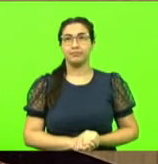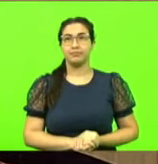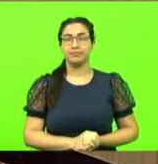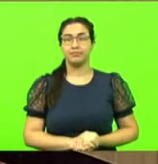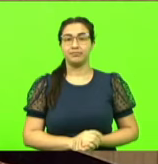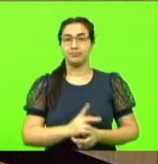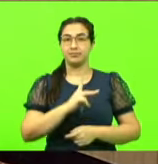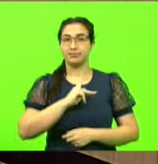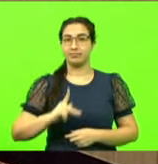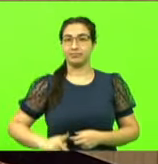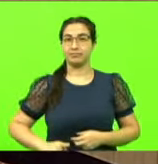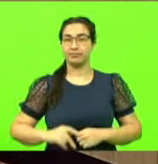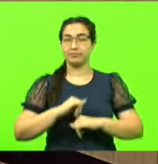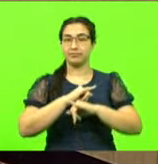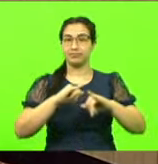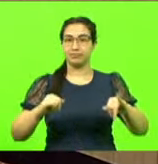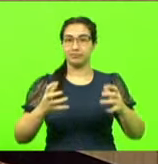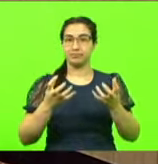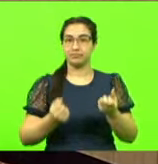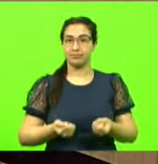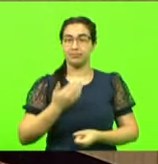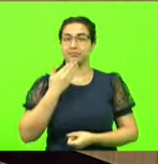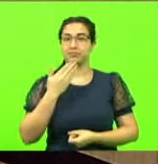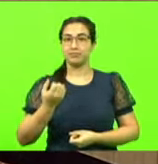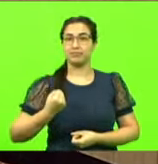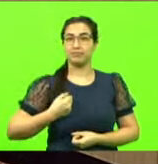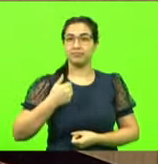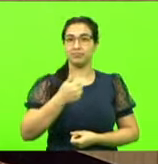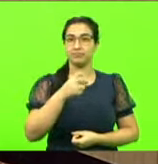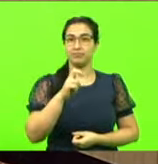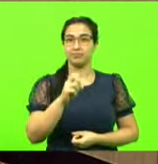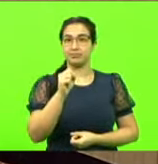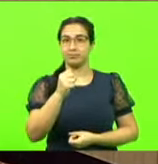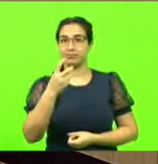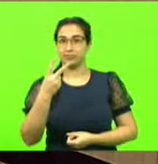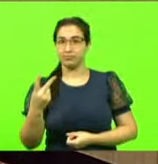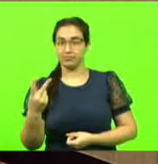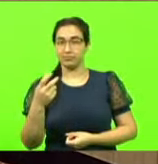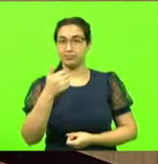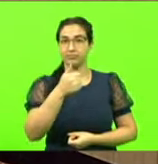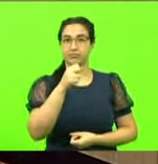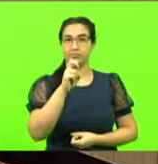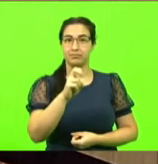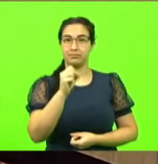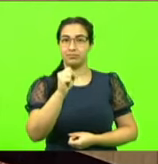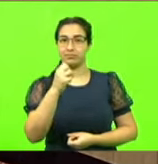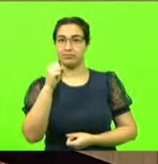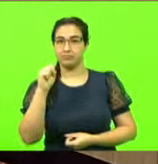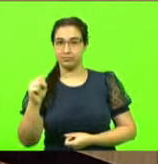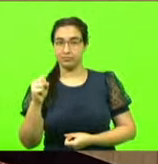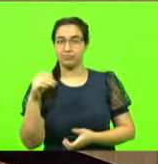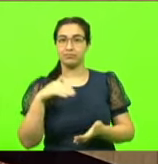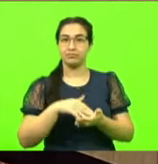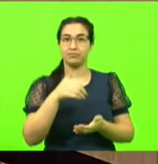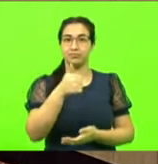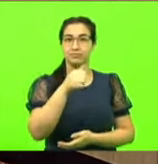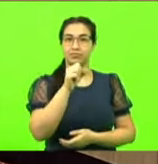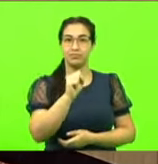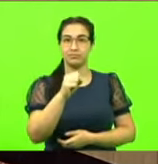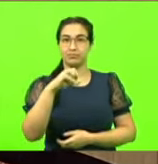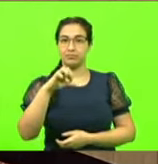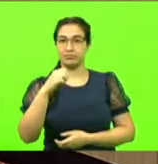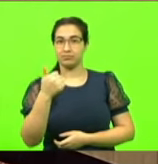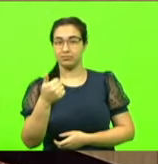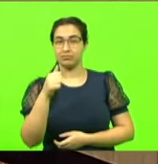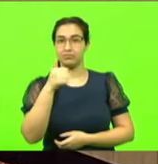Esta presidência comunica que defere os seguintes requerimentos. Requerimentos 1582, 1588, 1591, 1593